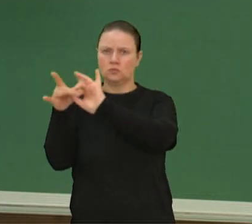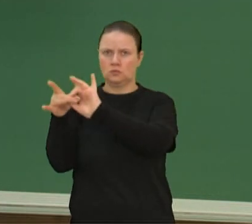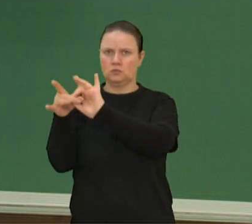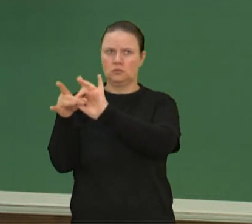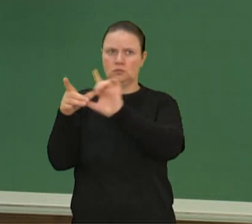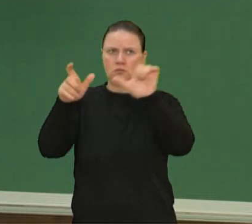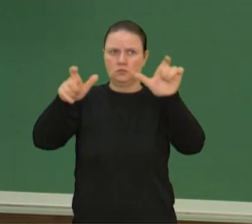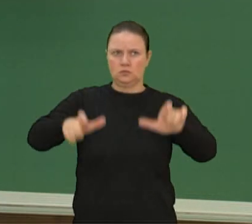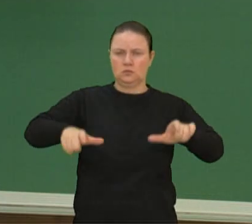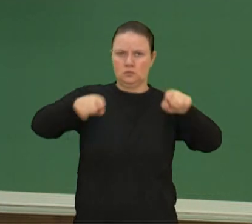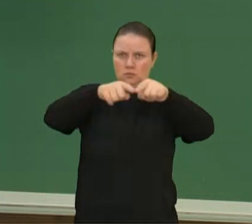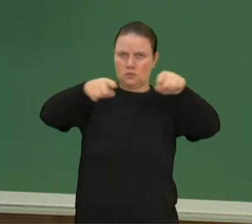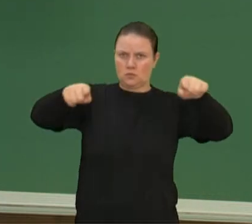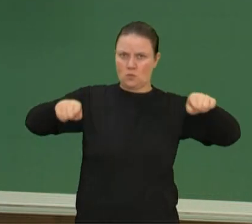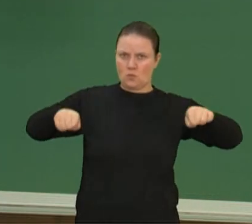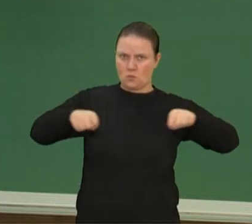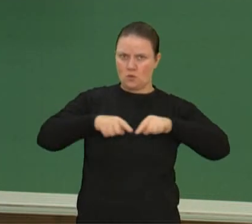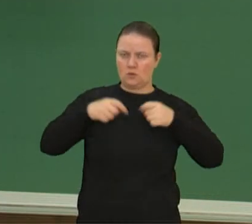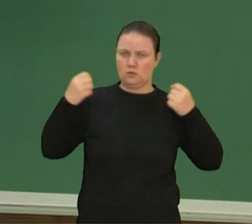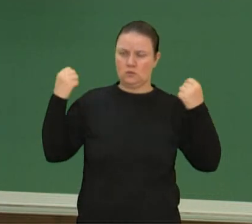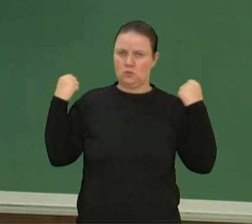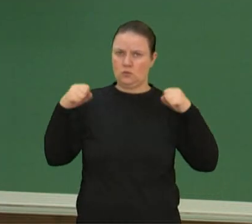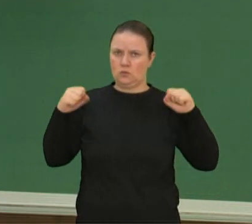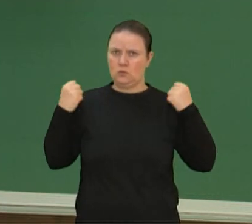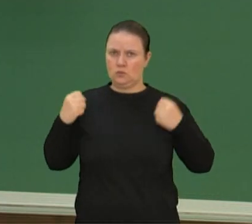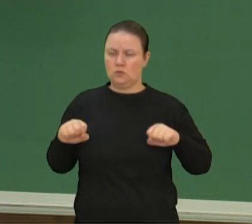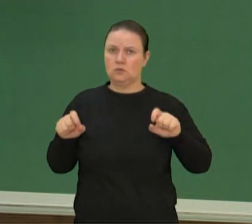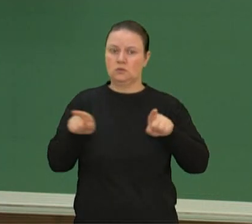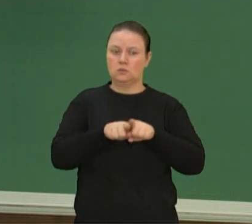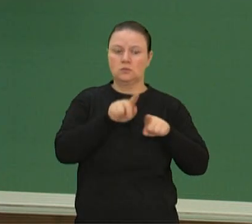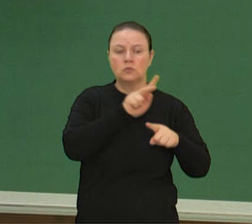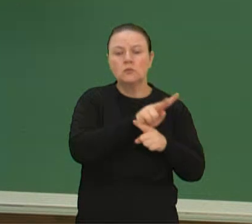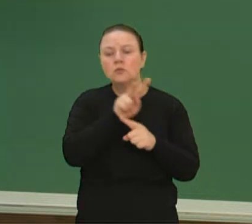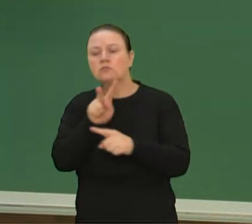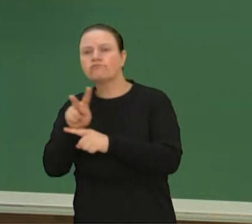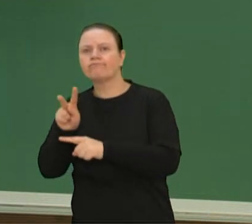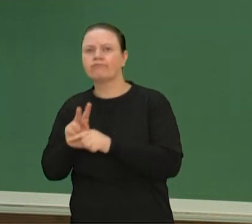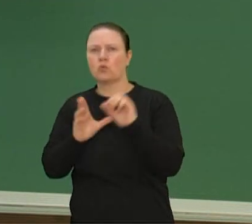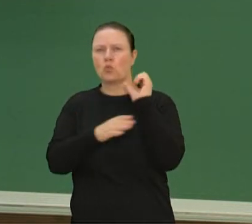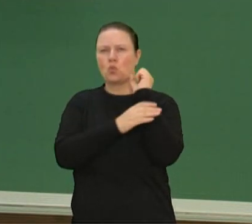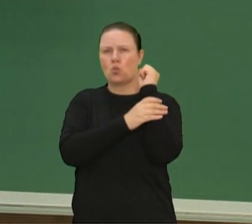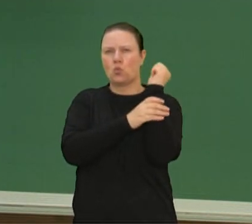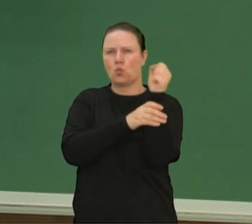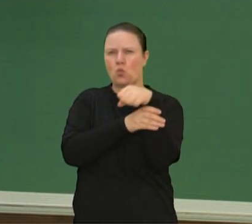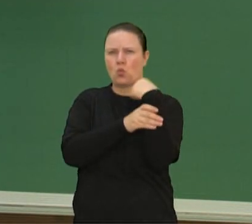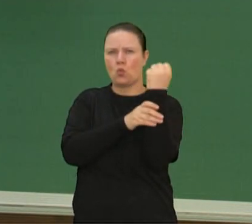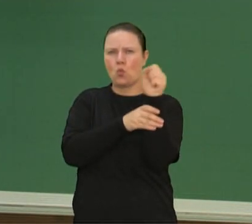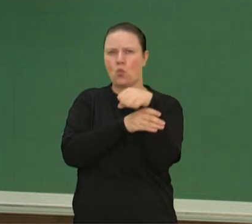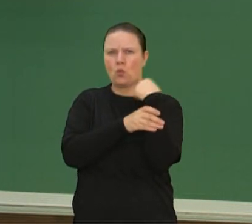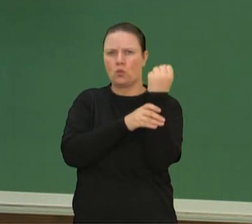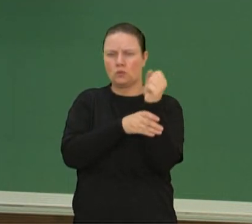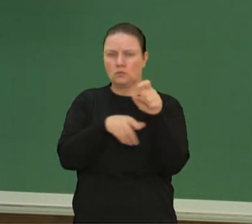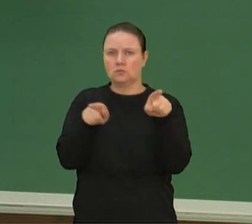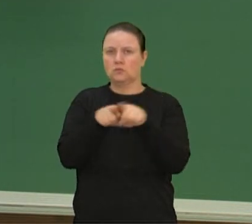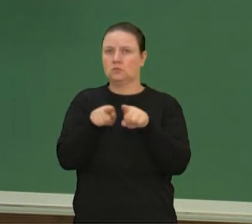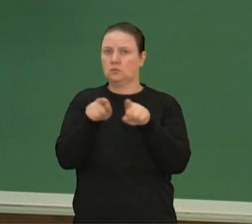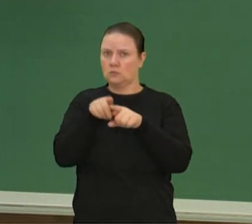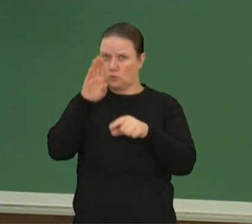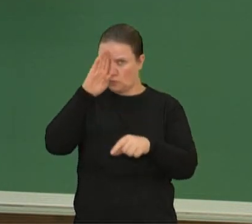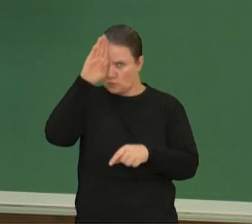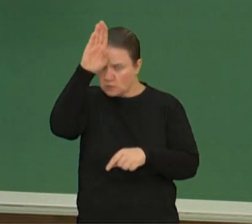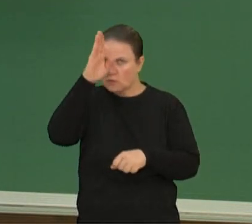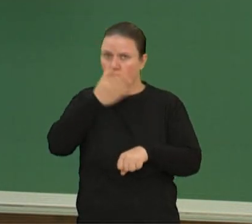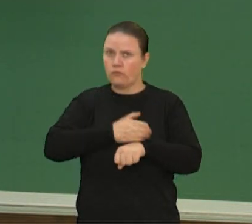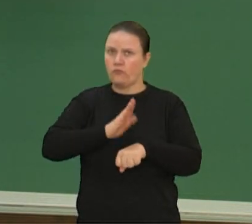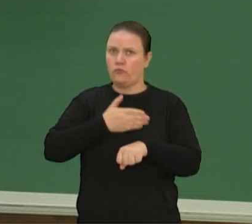academia. Precauções, então falamos sobre os cuidados que você tem que ter com as articulações, principalmente quando você faz exercícios